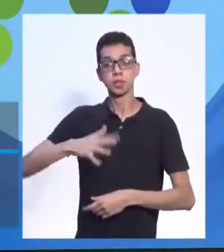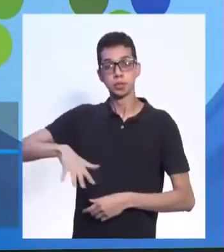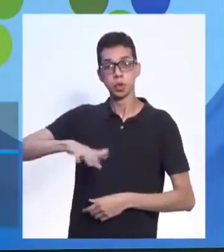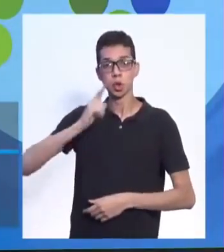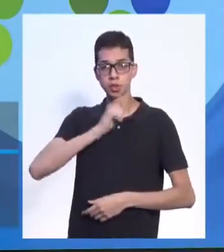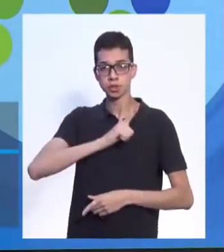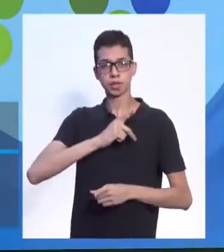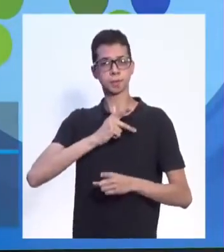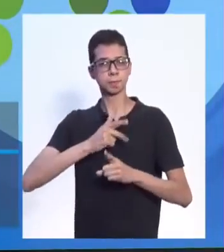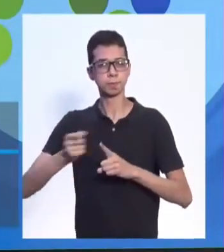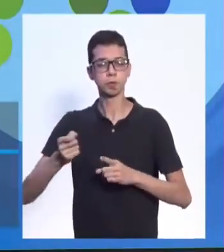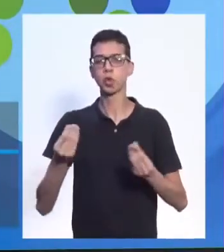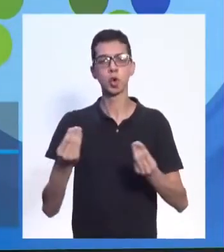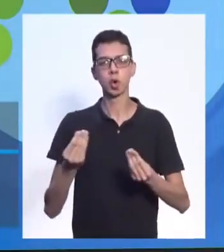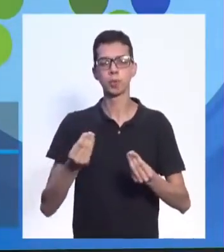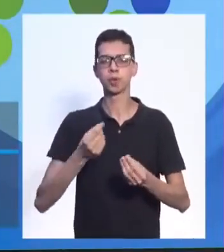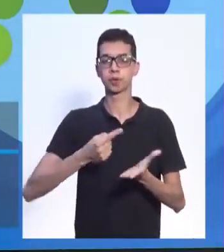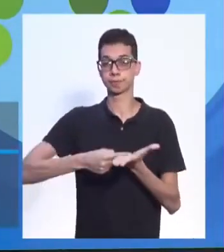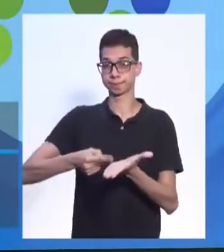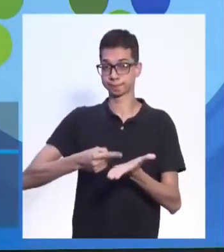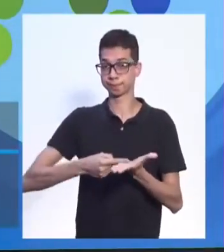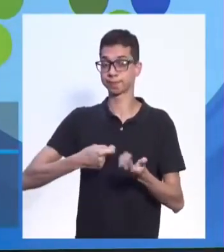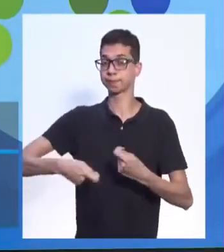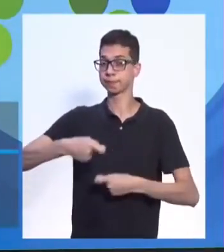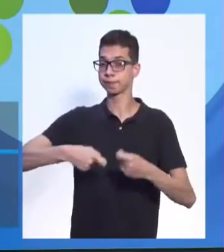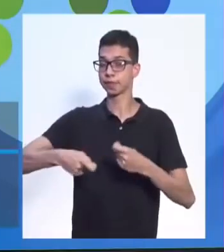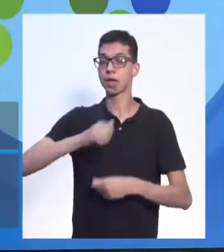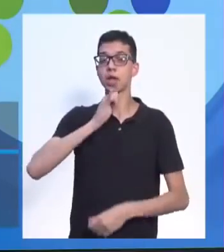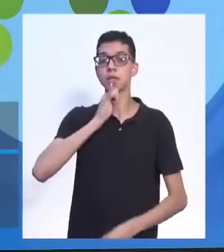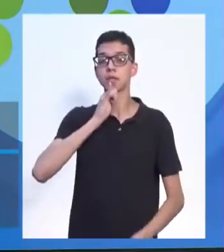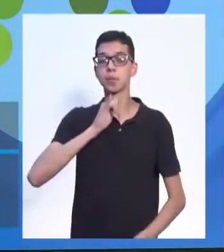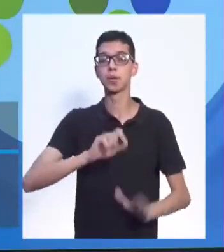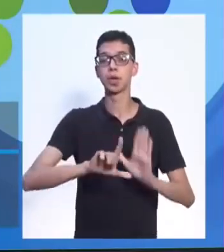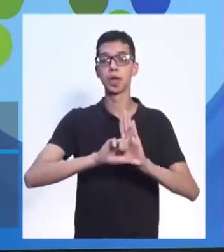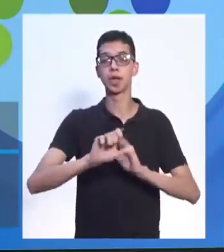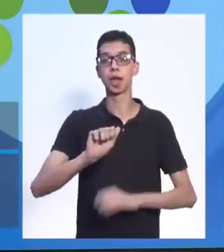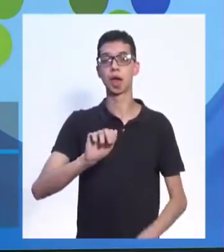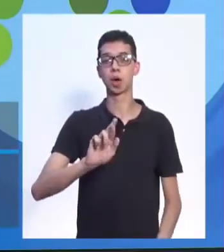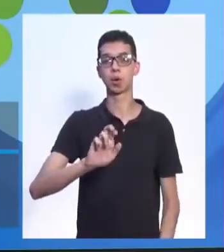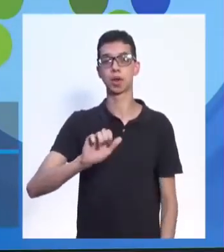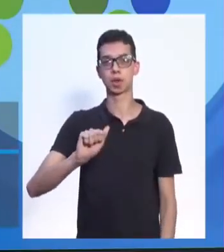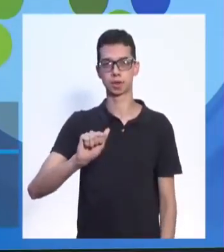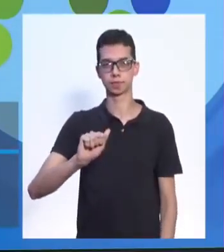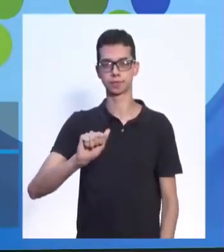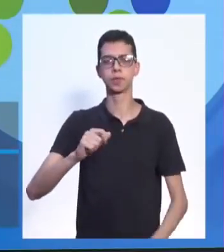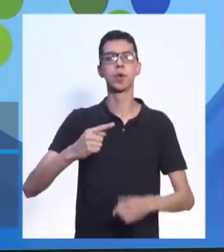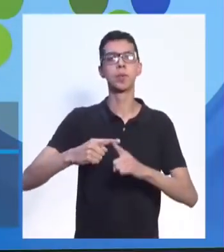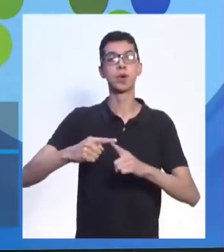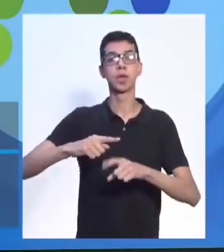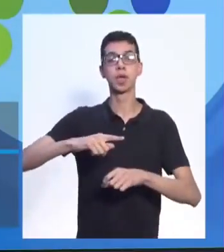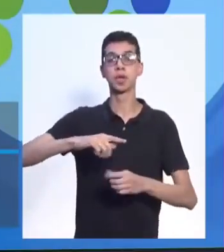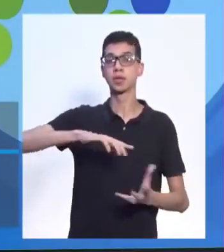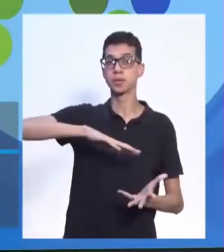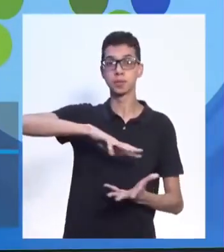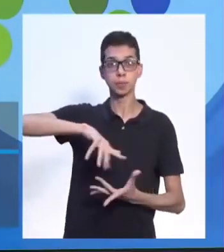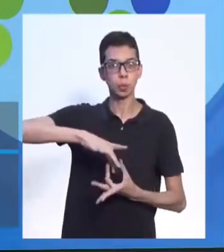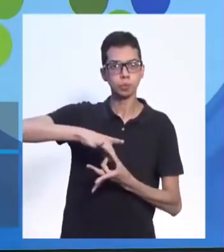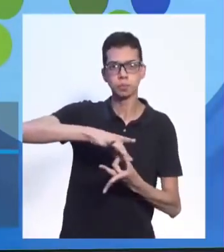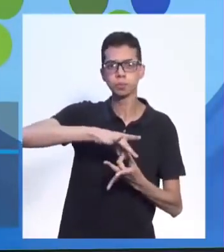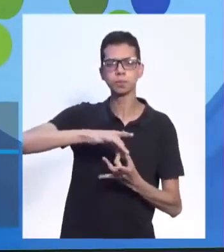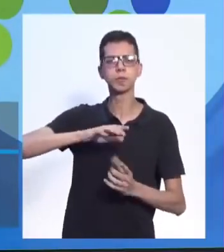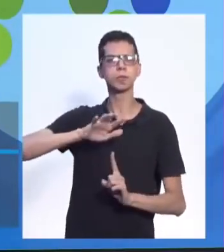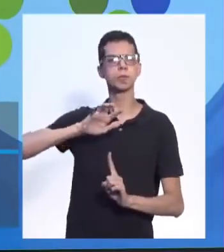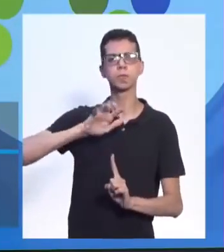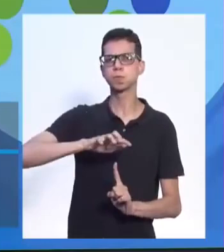Lei Áurea. A Lei Áurea ela foi uma lei que foi assinada por pressão internacional. E, na verdade,